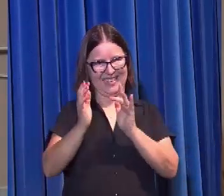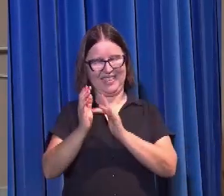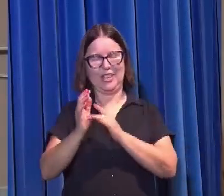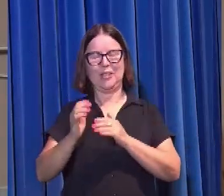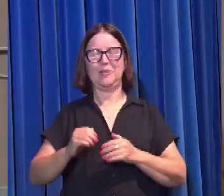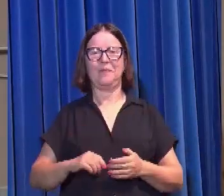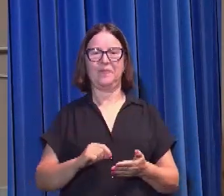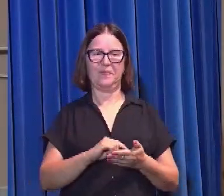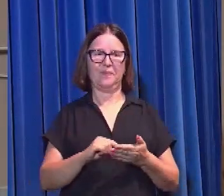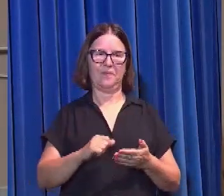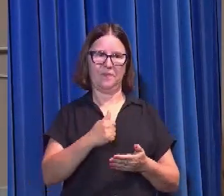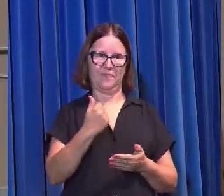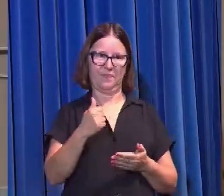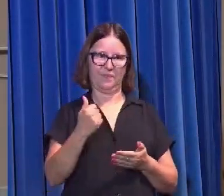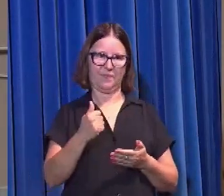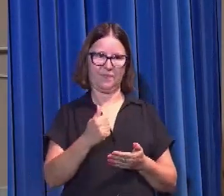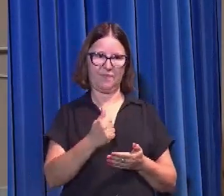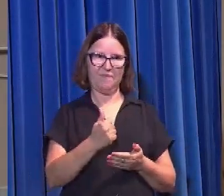Versículos 11 e 12.